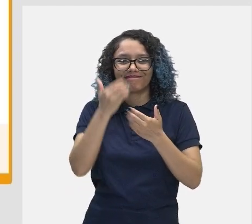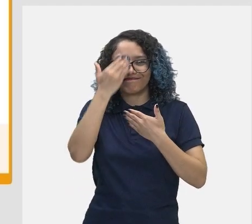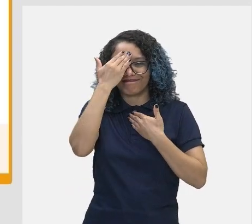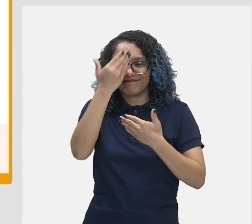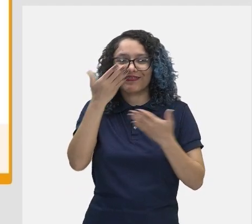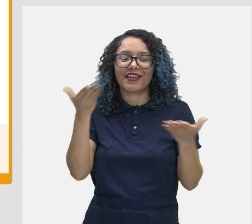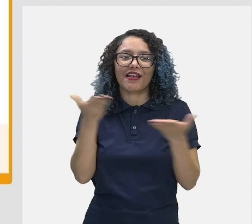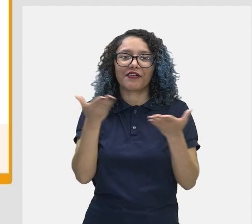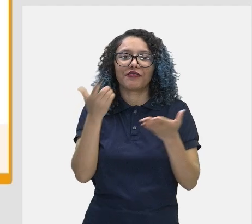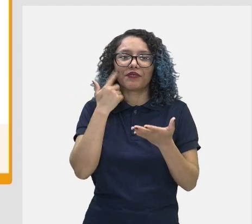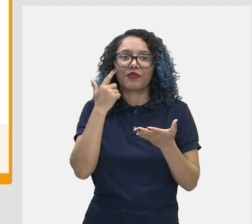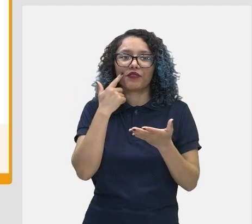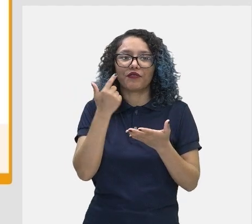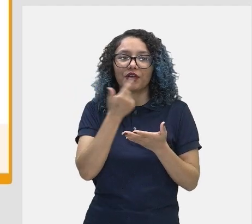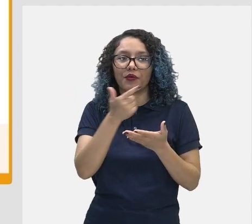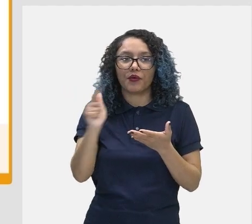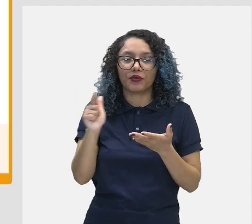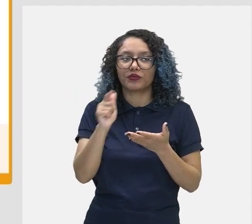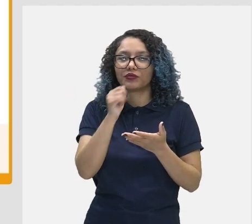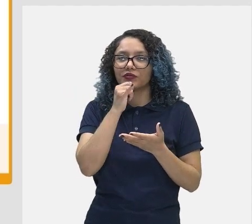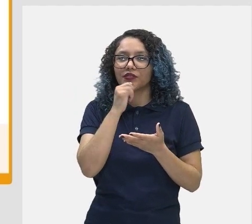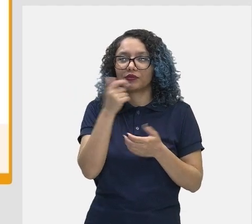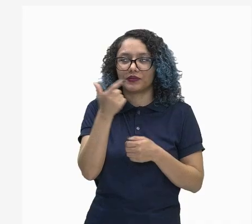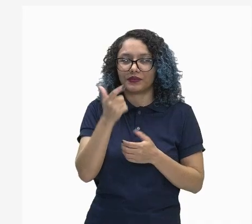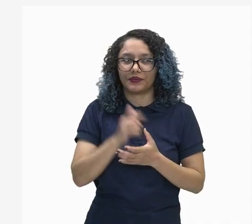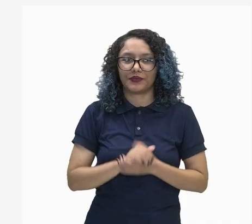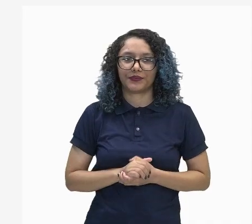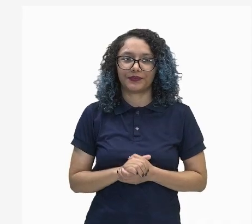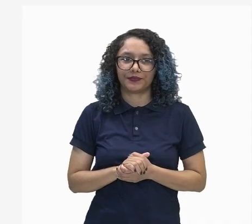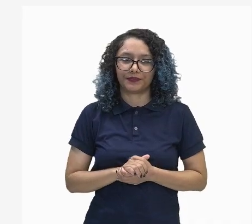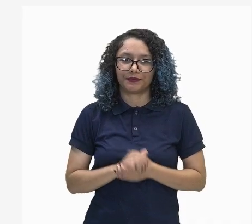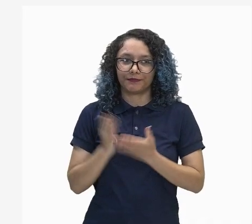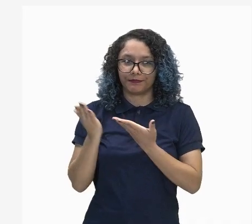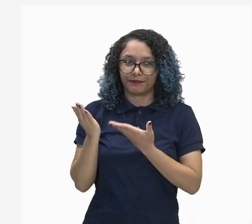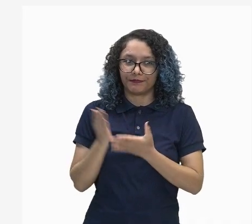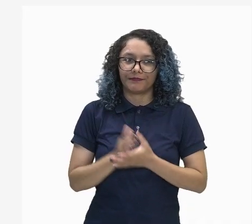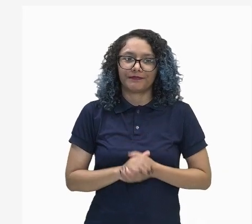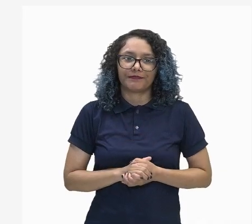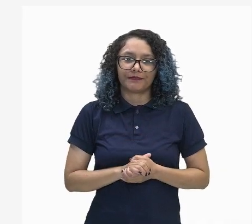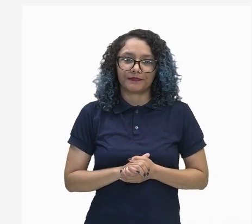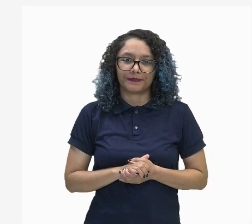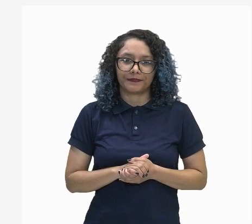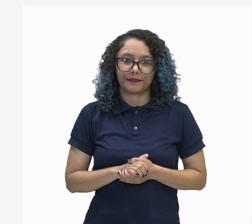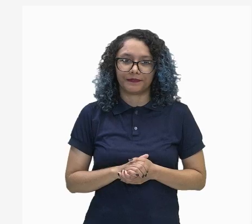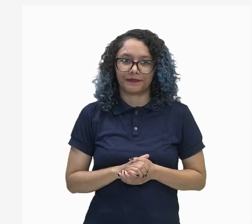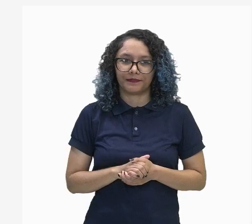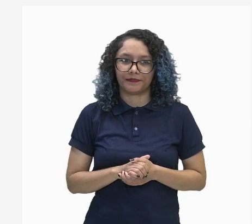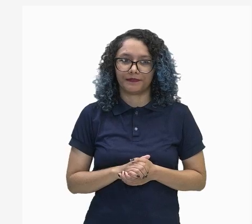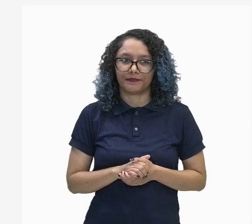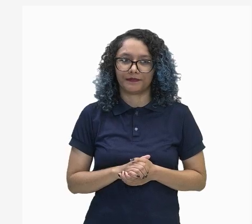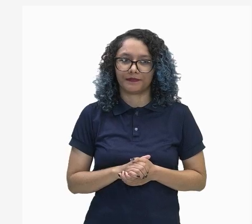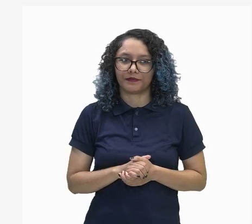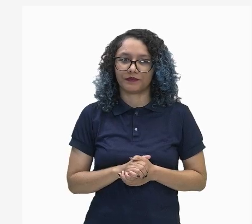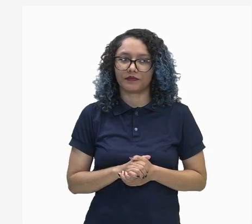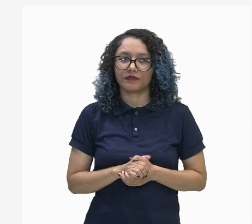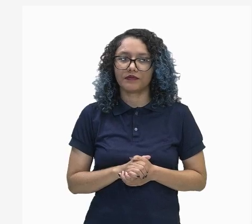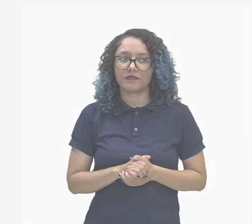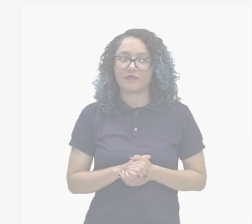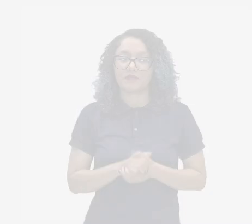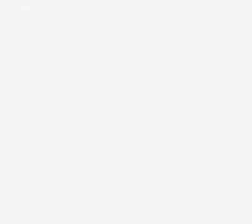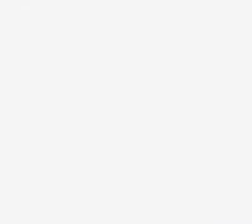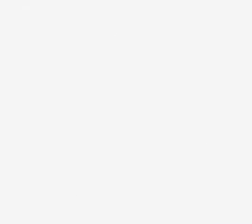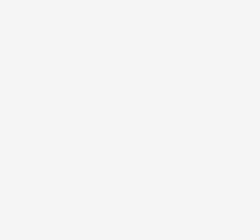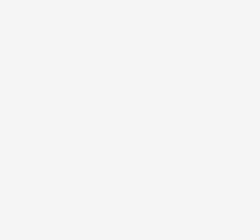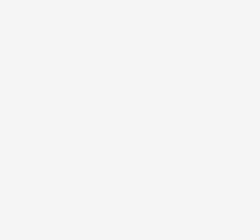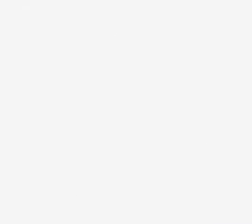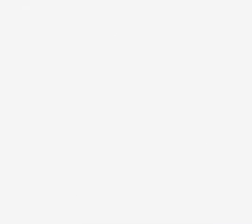vamos agora ao nosso segundo exemplo. Na tela para vocês. Observem agora que a gente vai aqui para mais próximo,